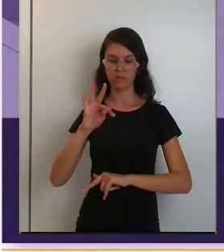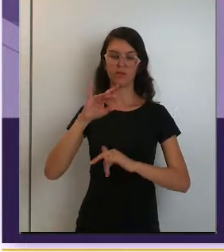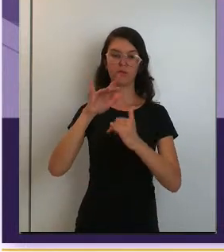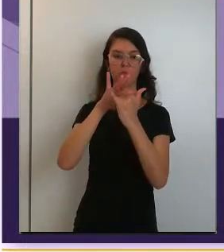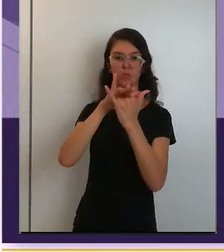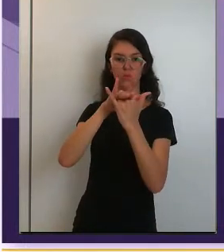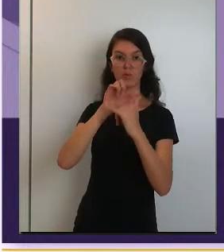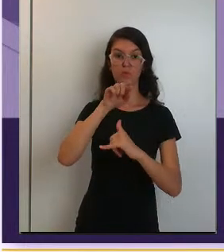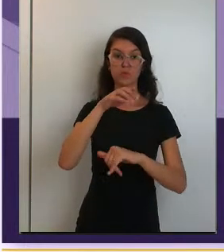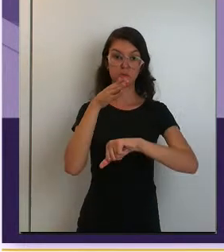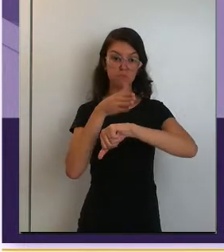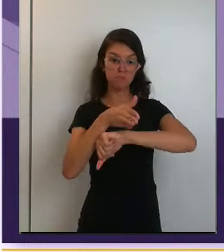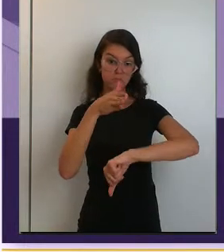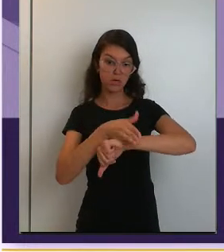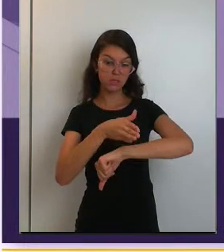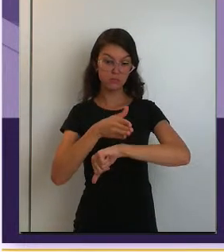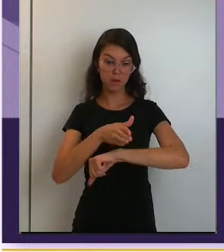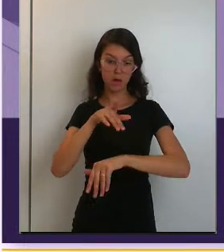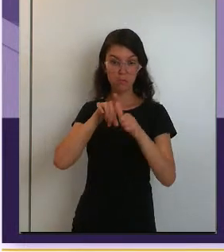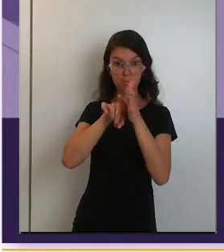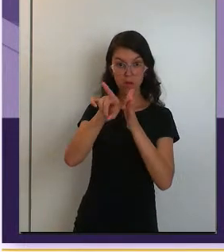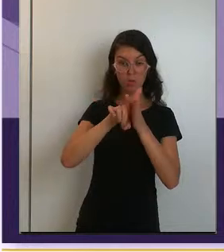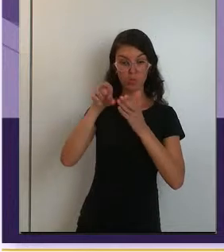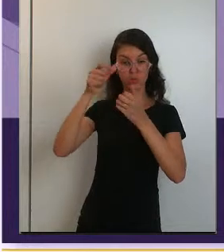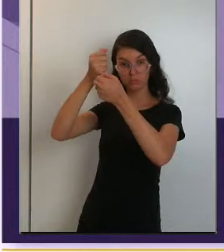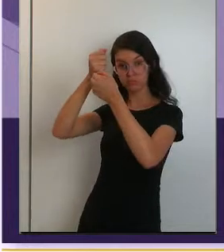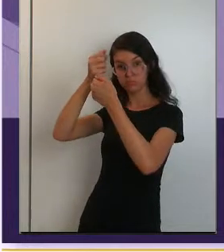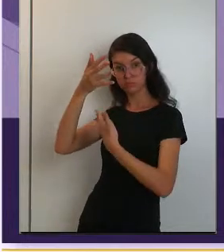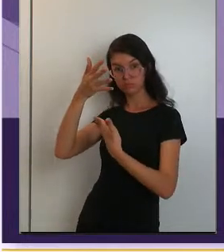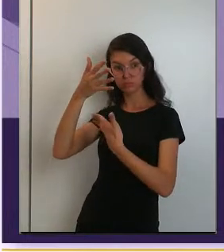pode participar fazendo perguntas pelo chat.